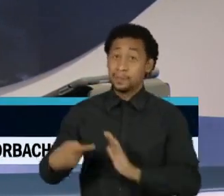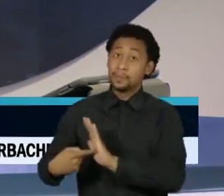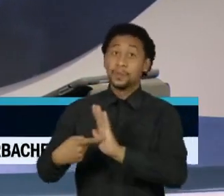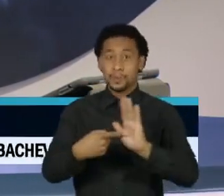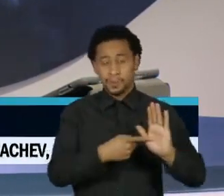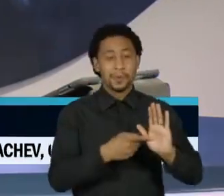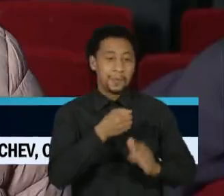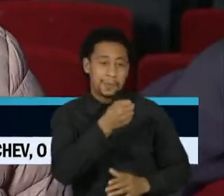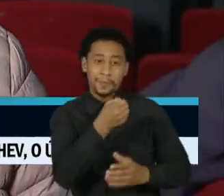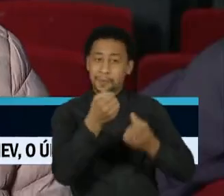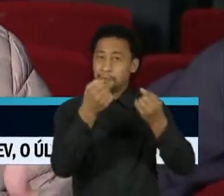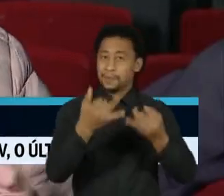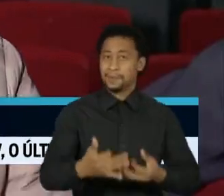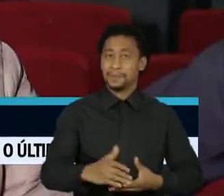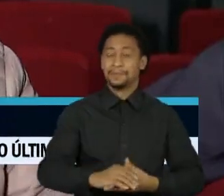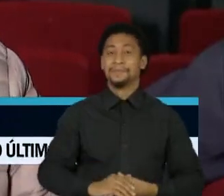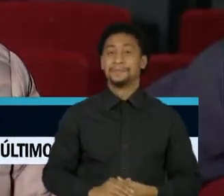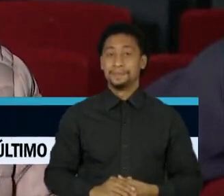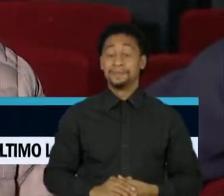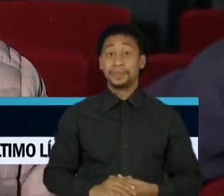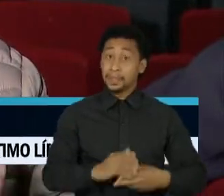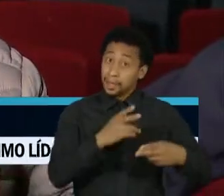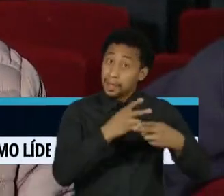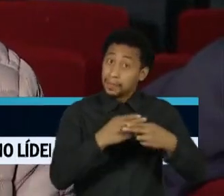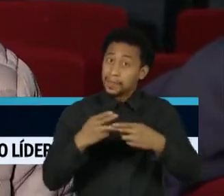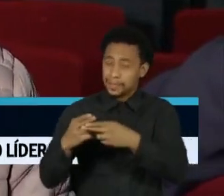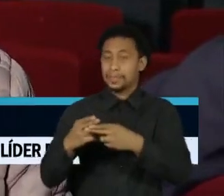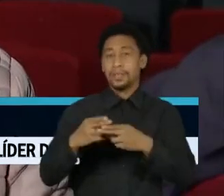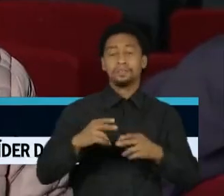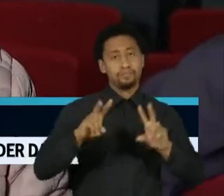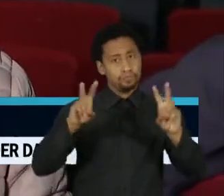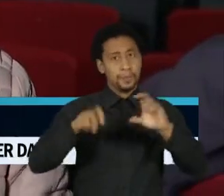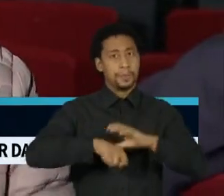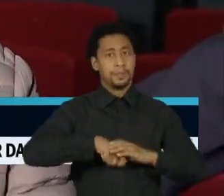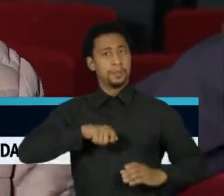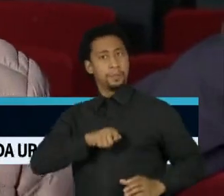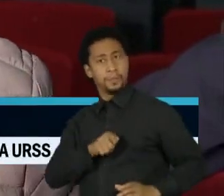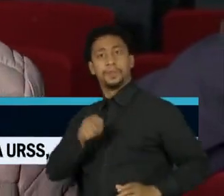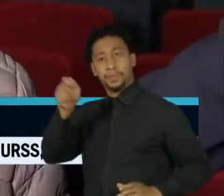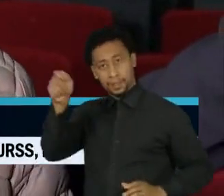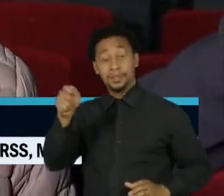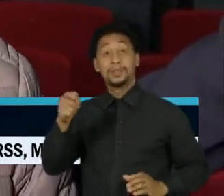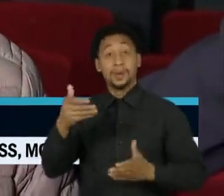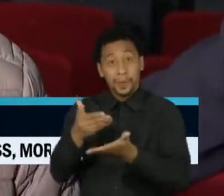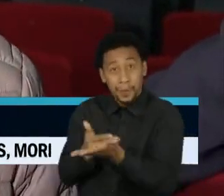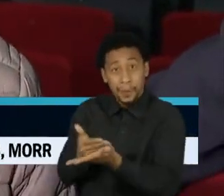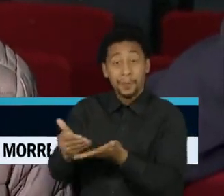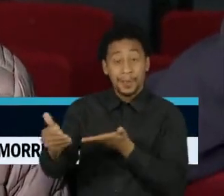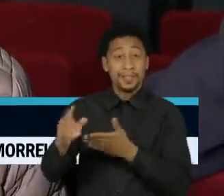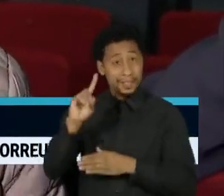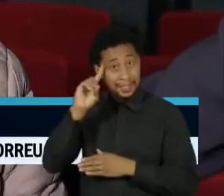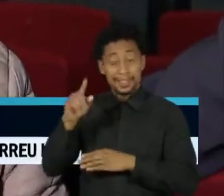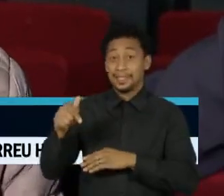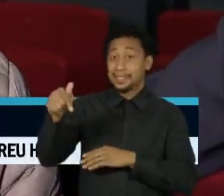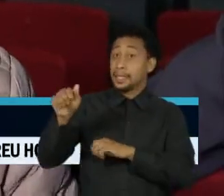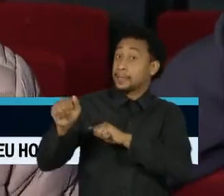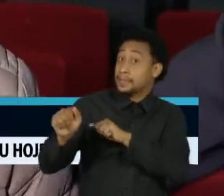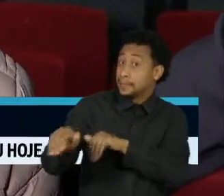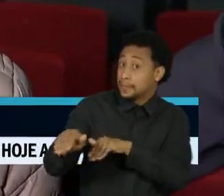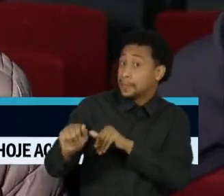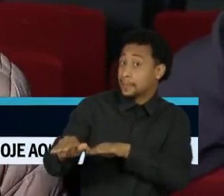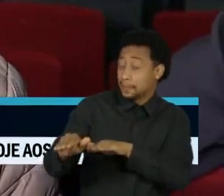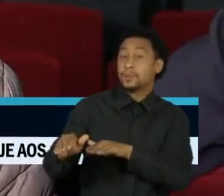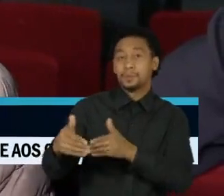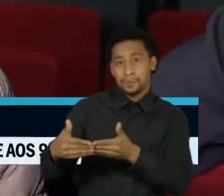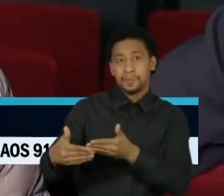traz outras informações a minissérie independências estreia no feriado do dia sete de setembro